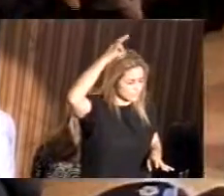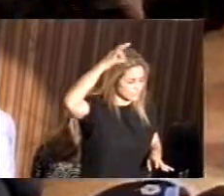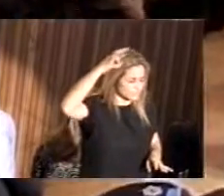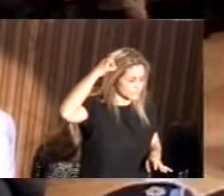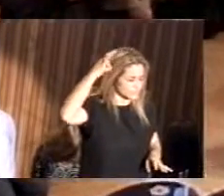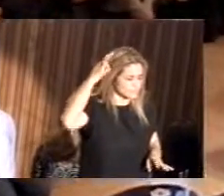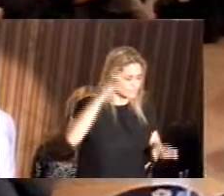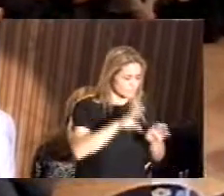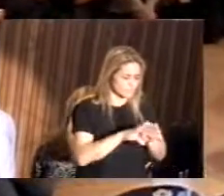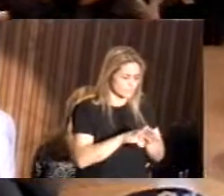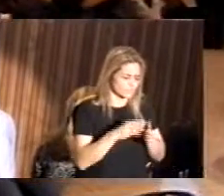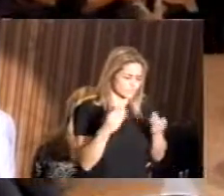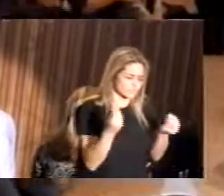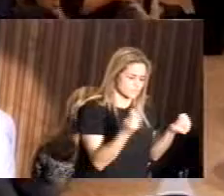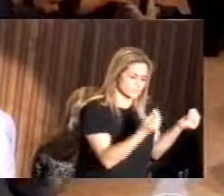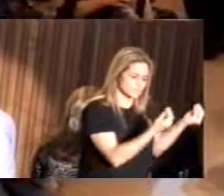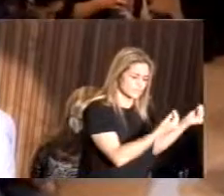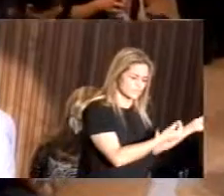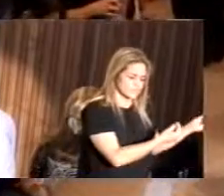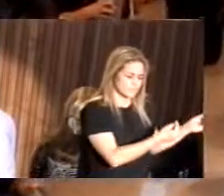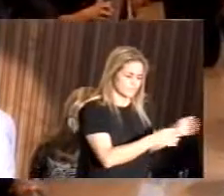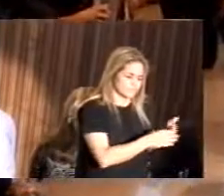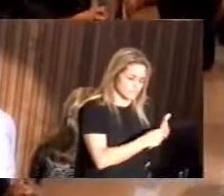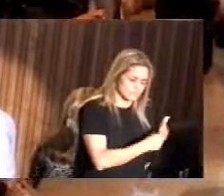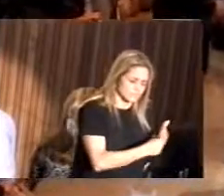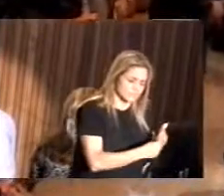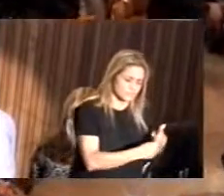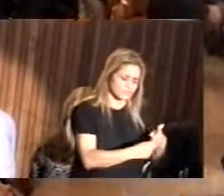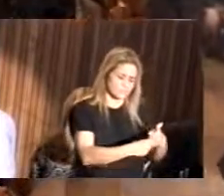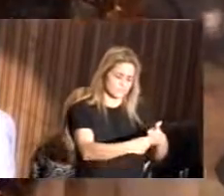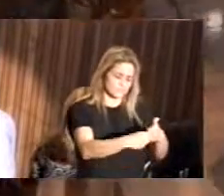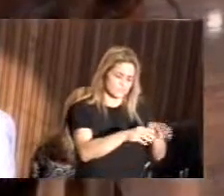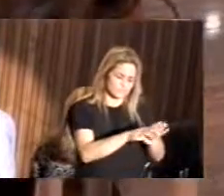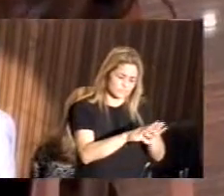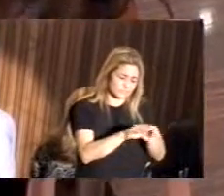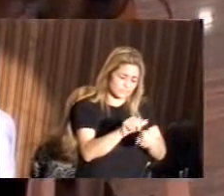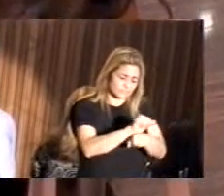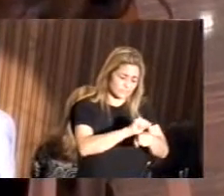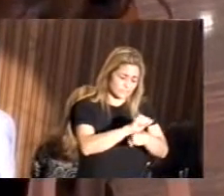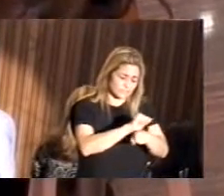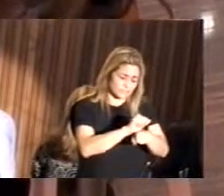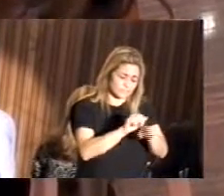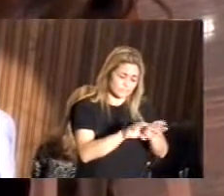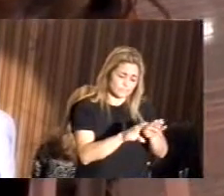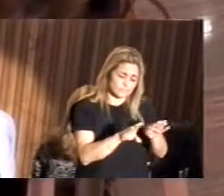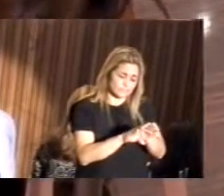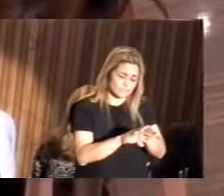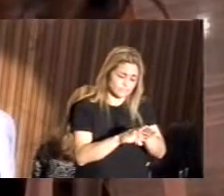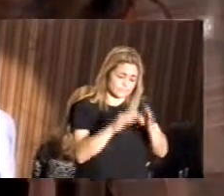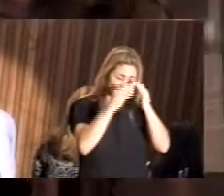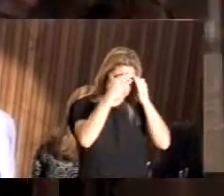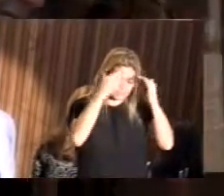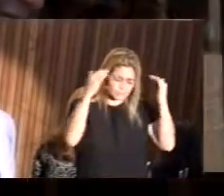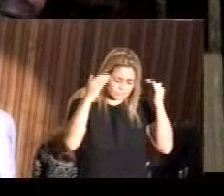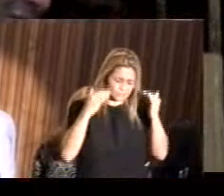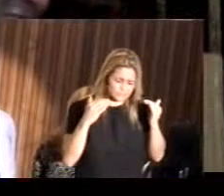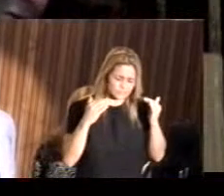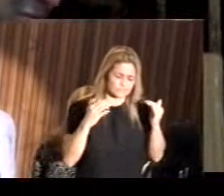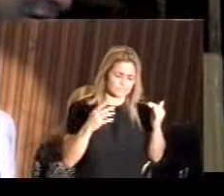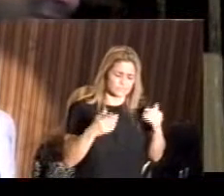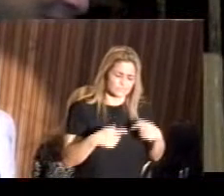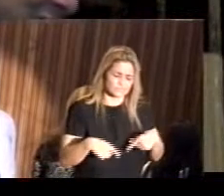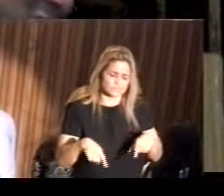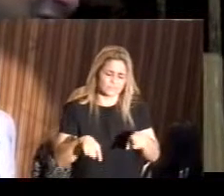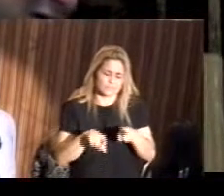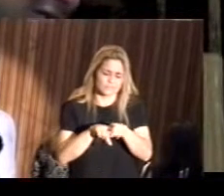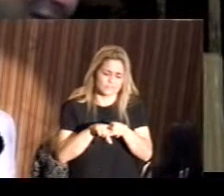dar discernimento. Um dia Abraão teve que fazer isso quando voltou do Egito, e ele entendeu que